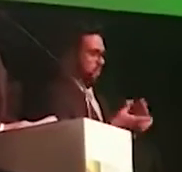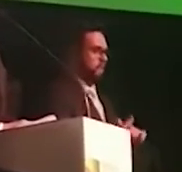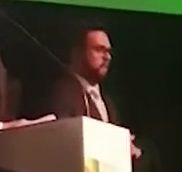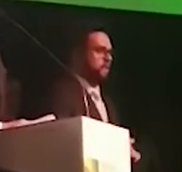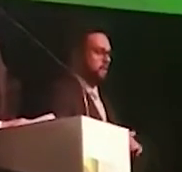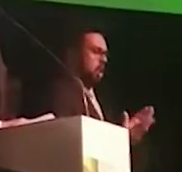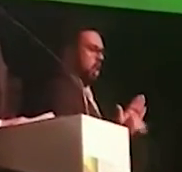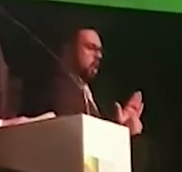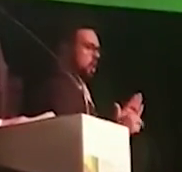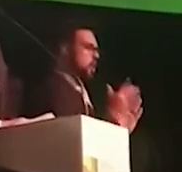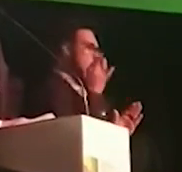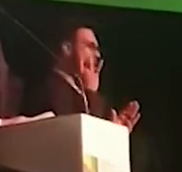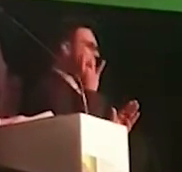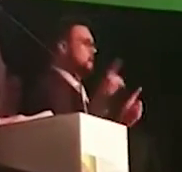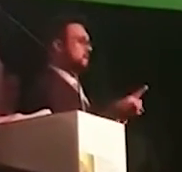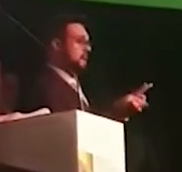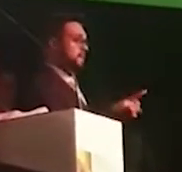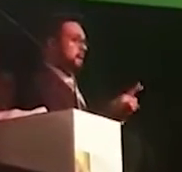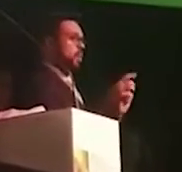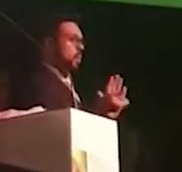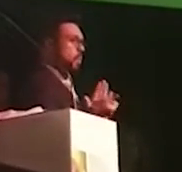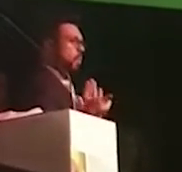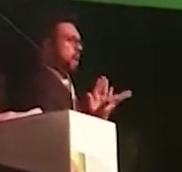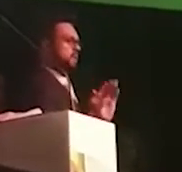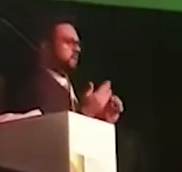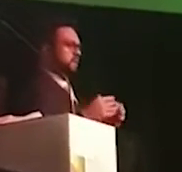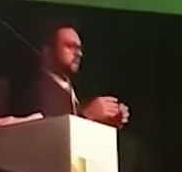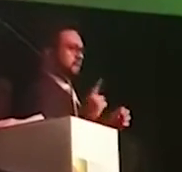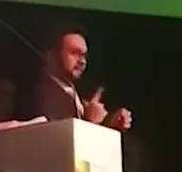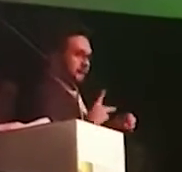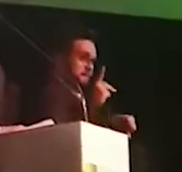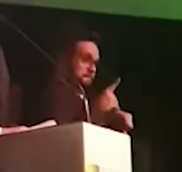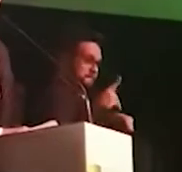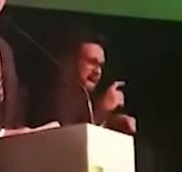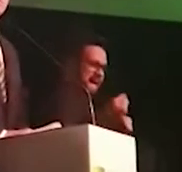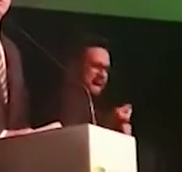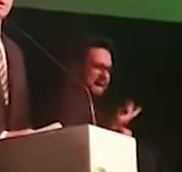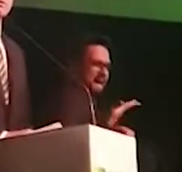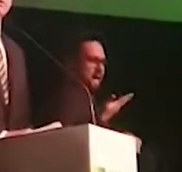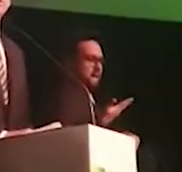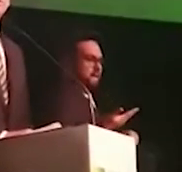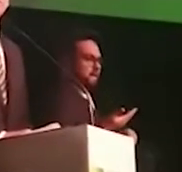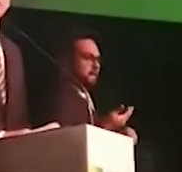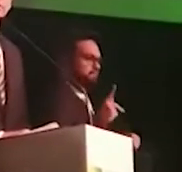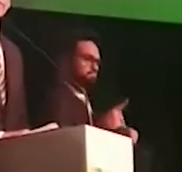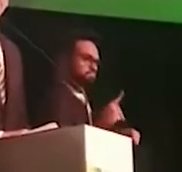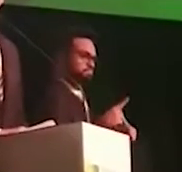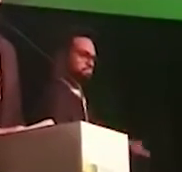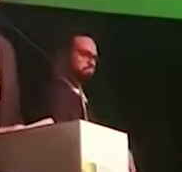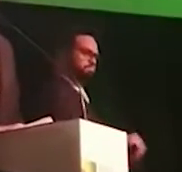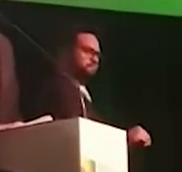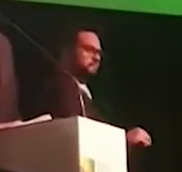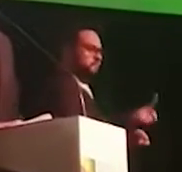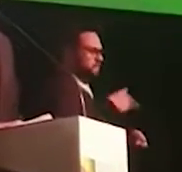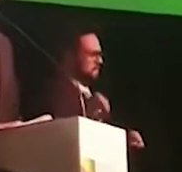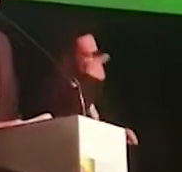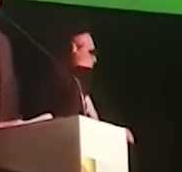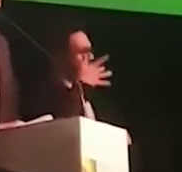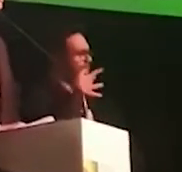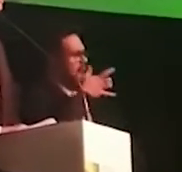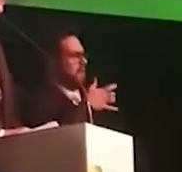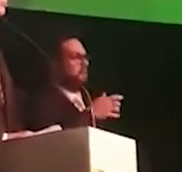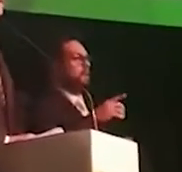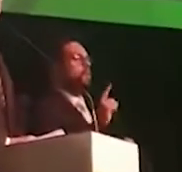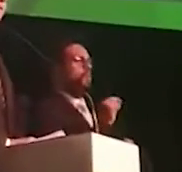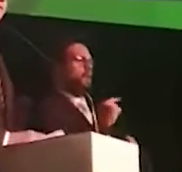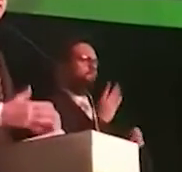ia? E a quantidade enorme de pedras preciosas, bruta, apreendida no local? Não é fácil buscar